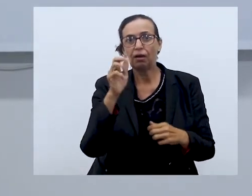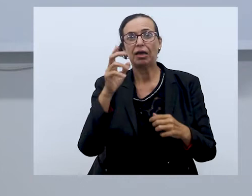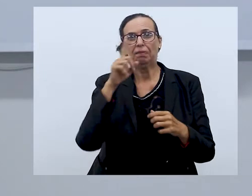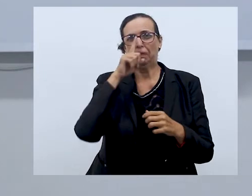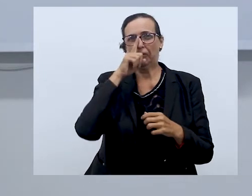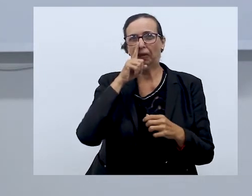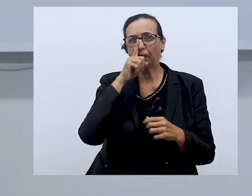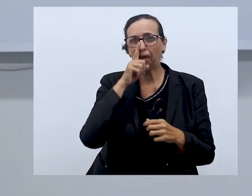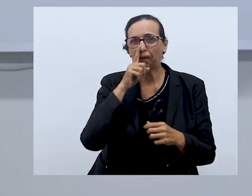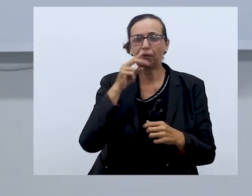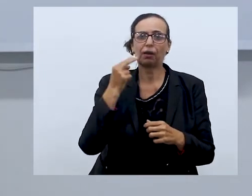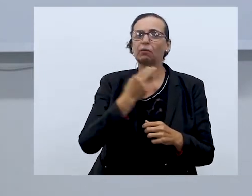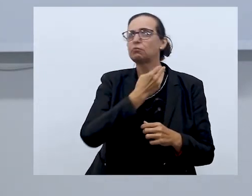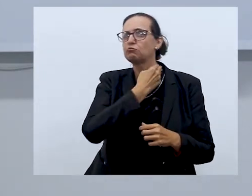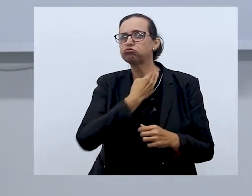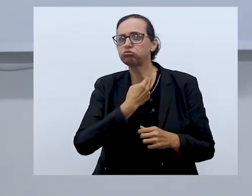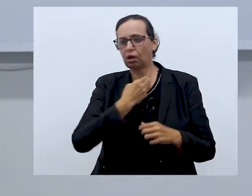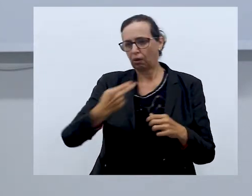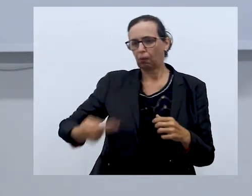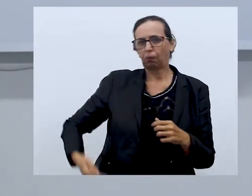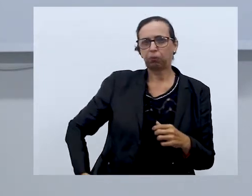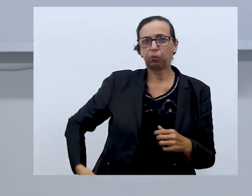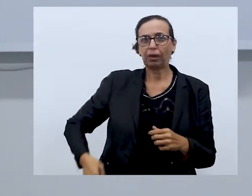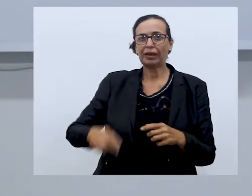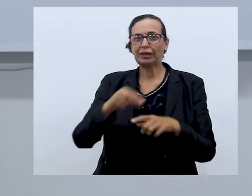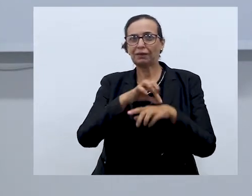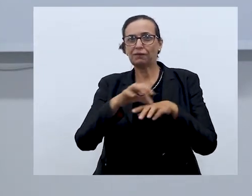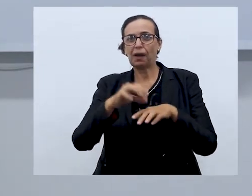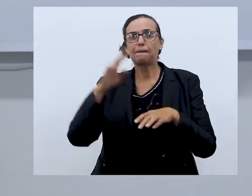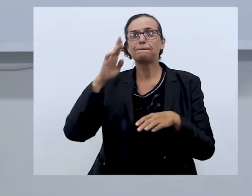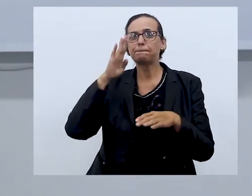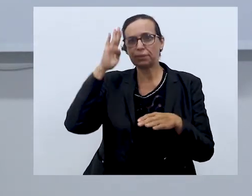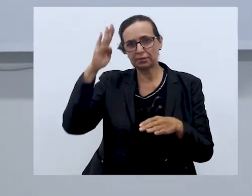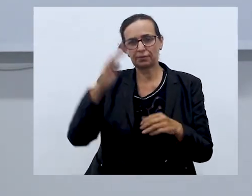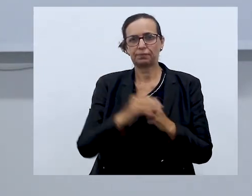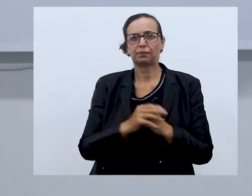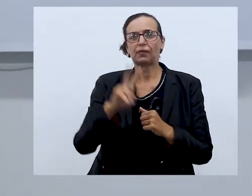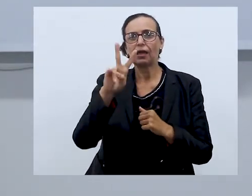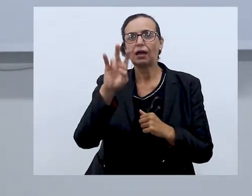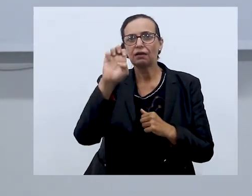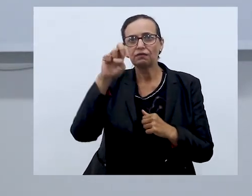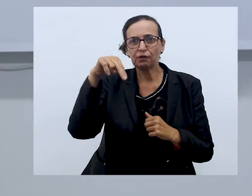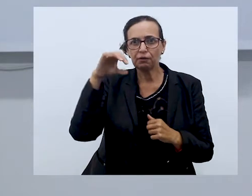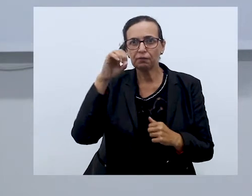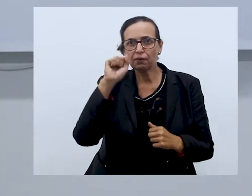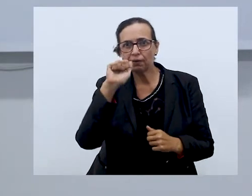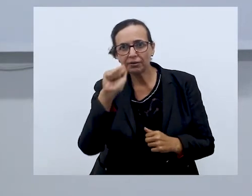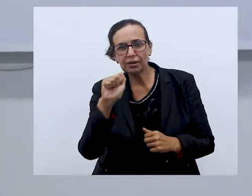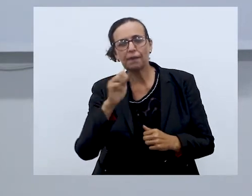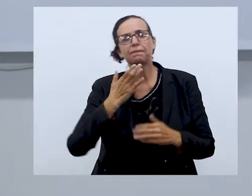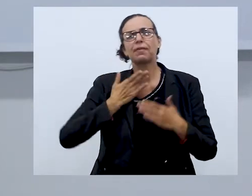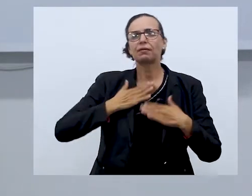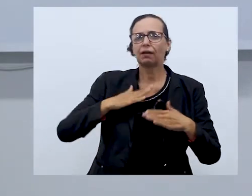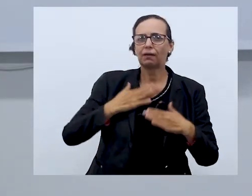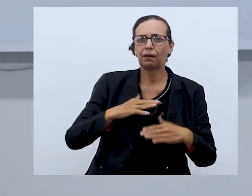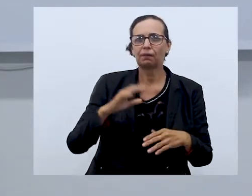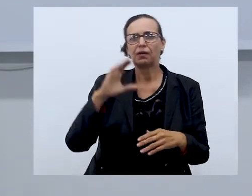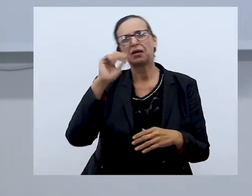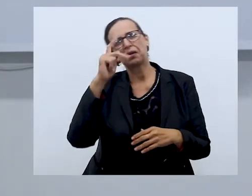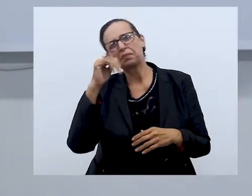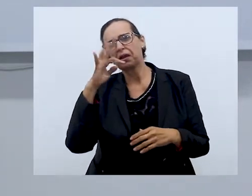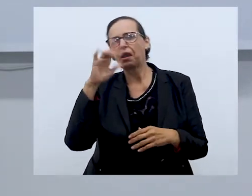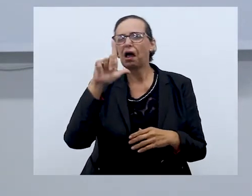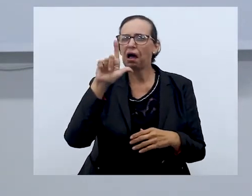arterial é a mais perigosa, pois o sangue jorra com mais intensidade. A venosa não tanta intensidade, porém bem contínua, já a capilar